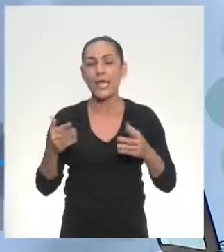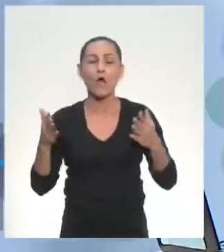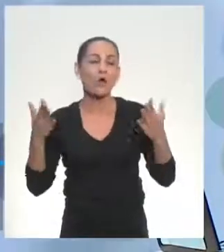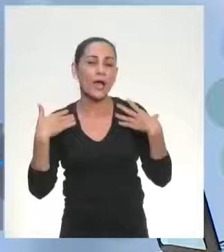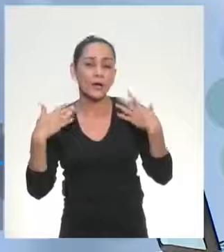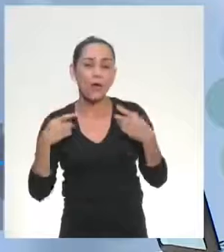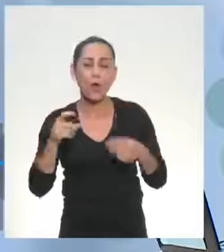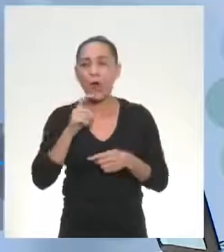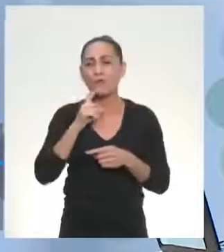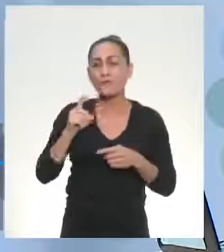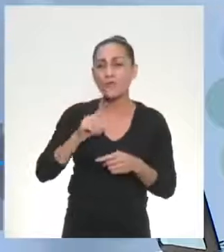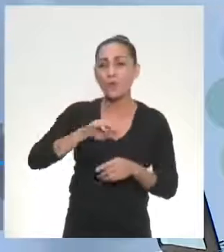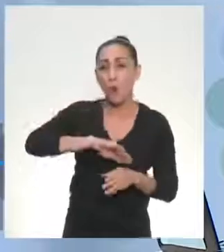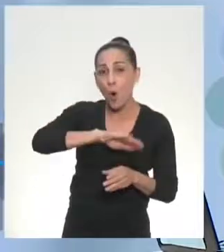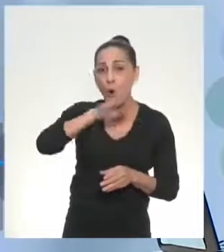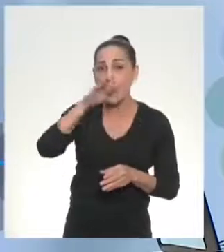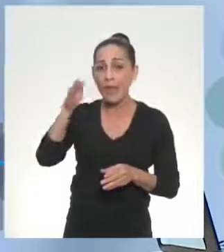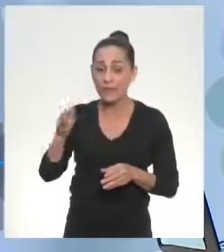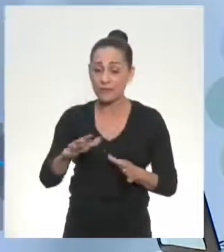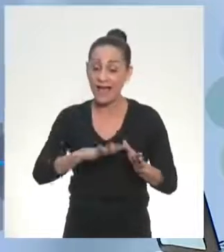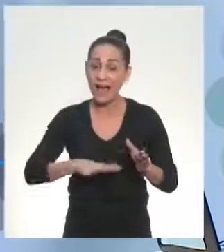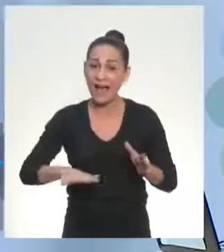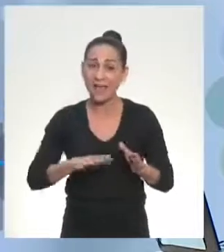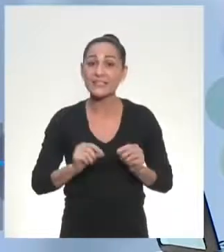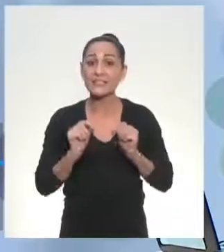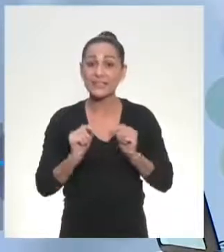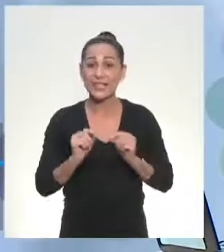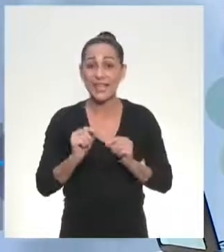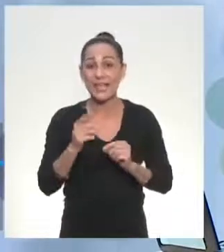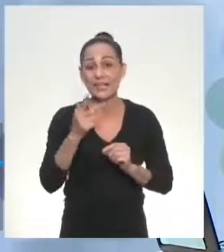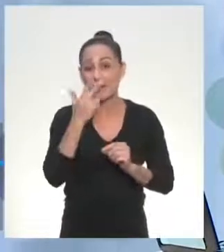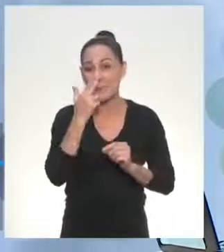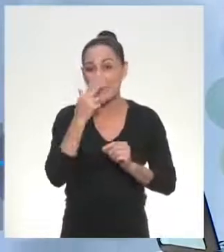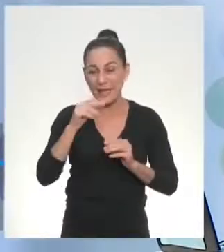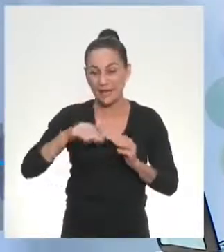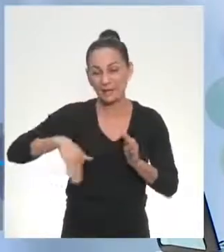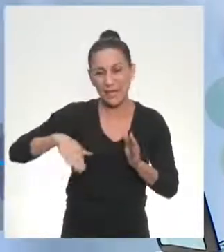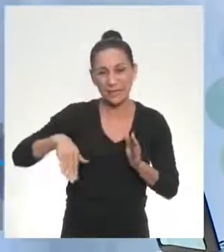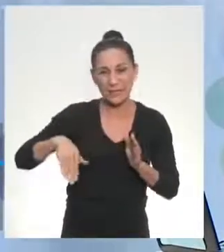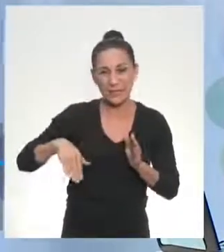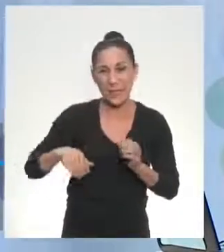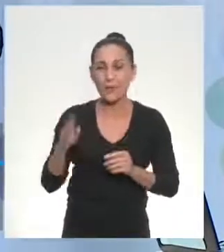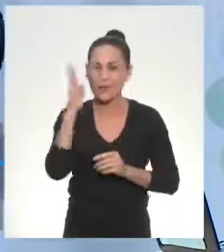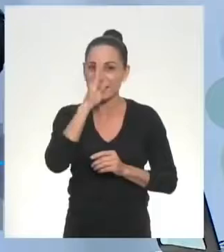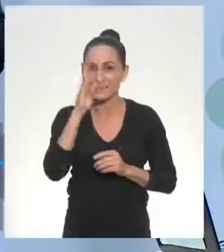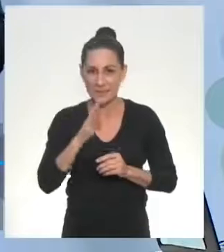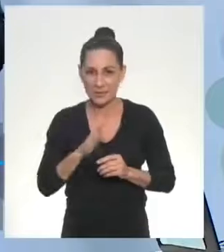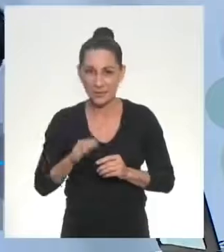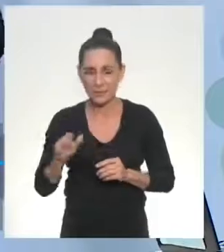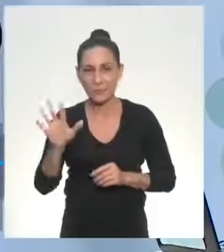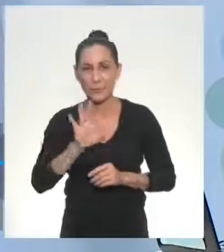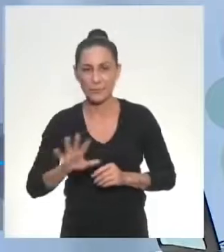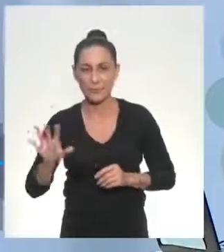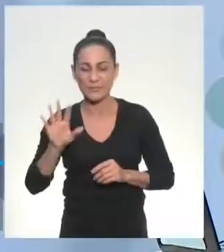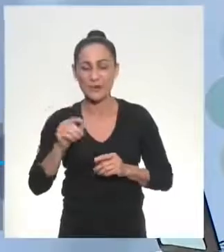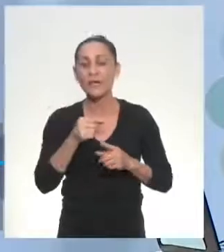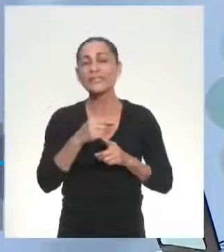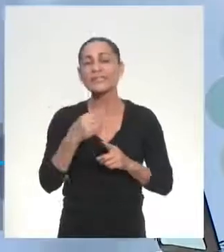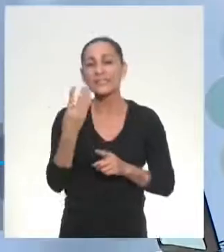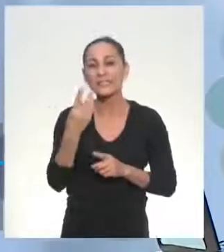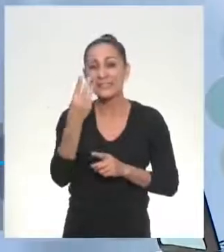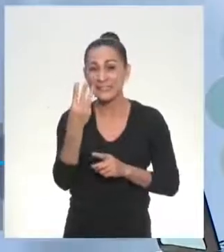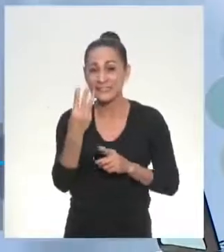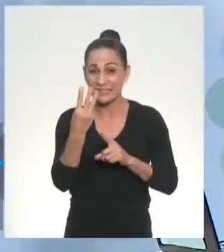relevo, e boa parte dessas áreas são áreas litorâneas. Então a gente dá o exemplo do Brasil. 3/4 da população brasileira vive em